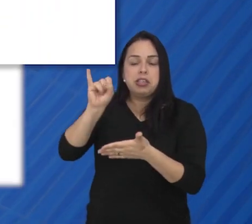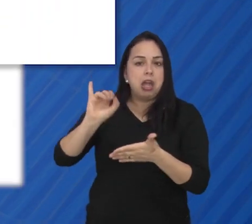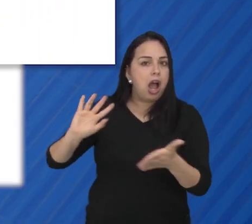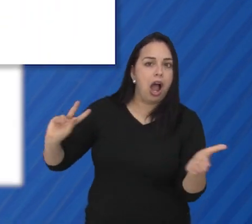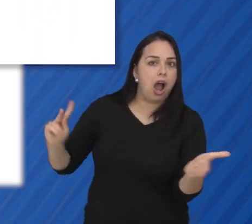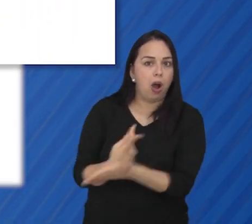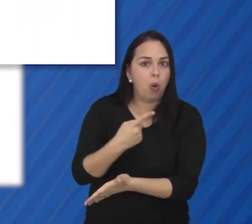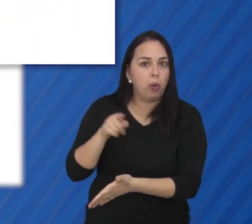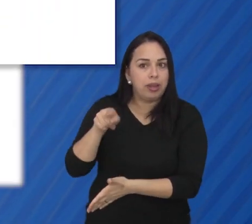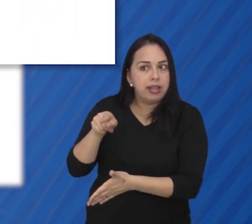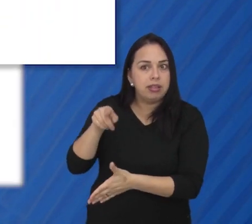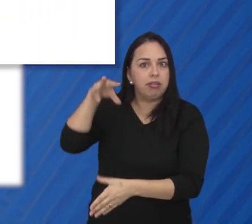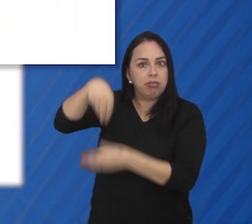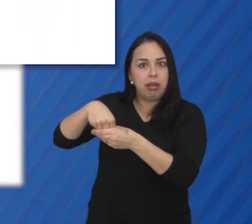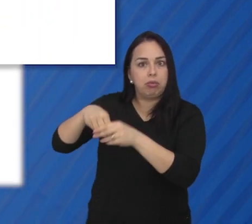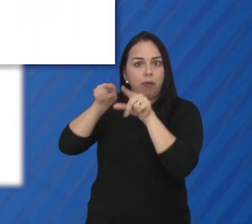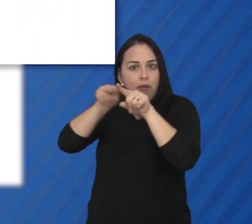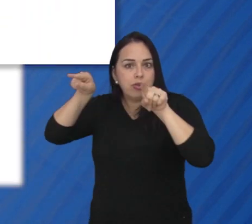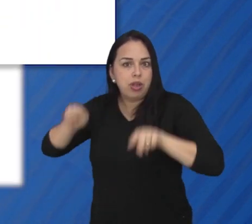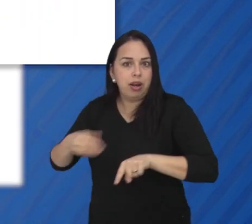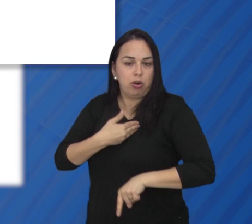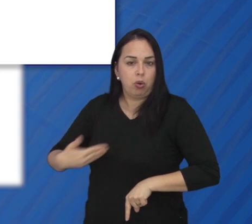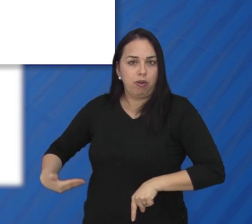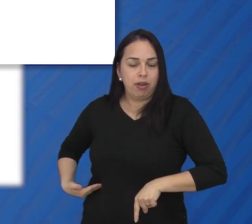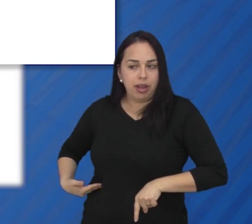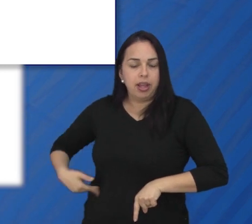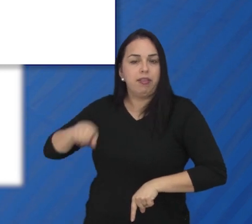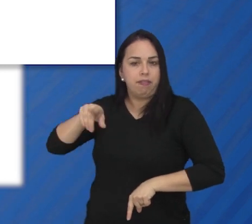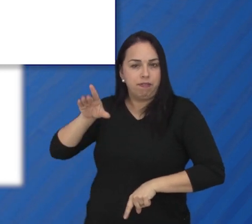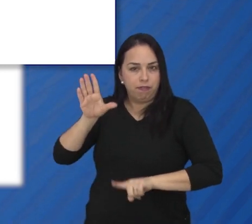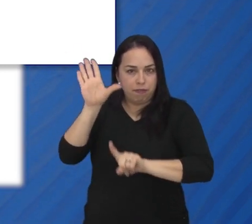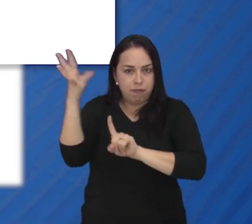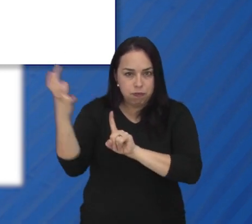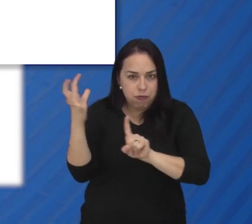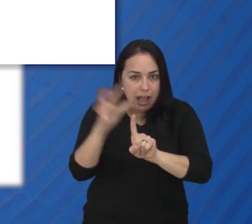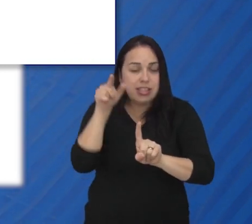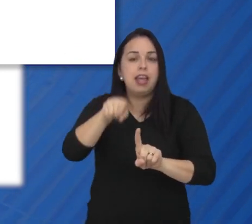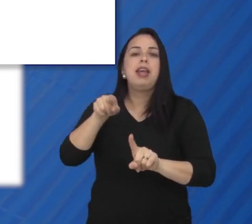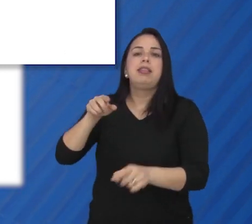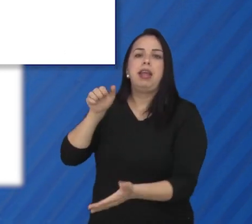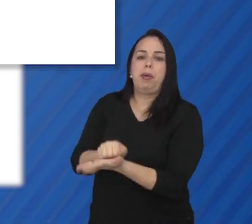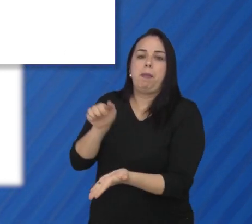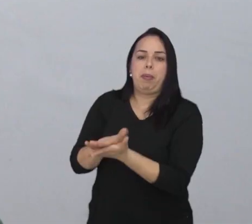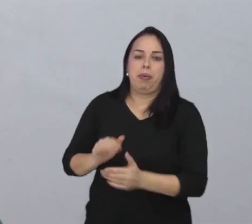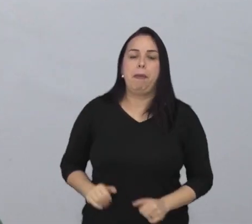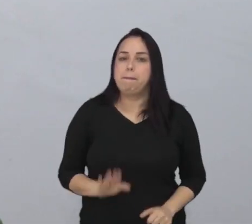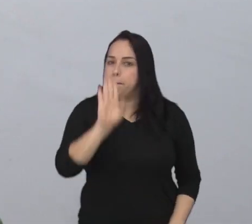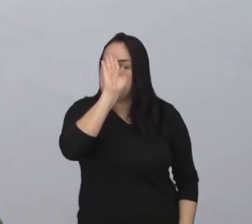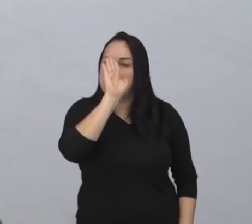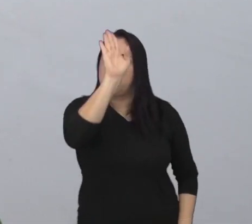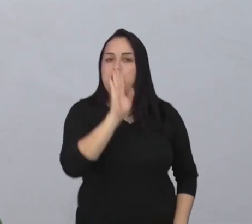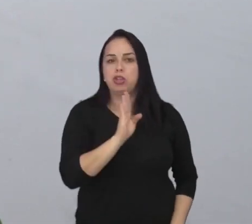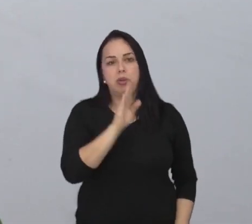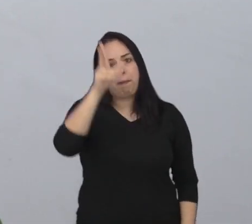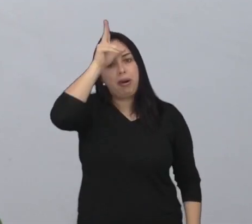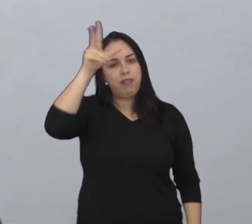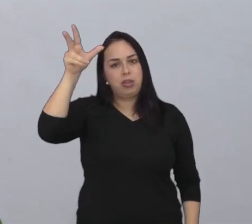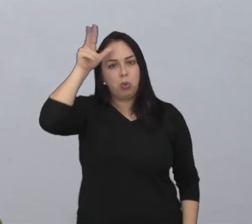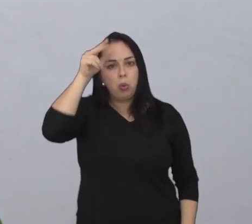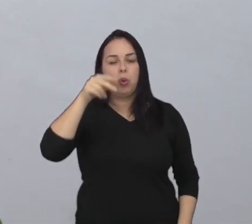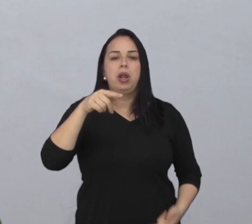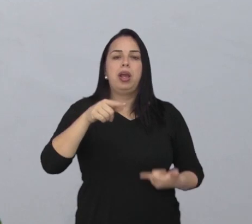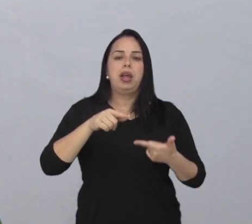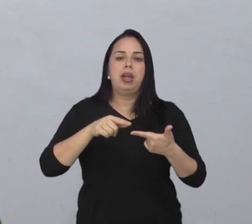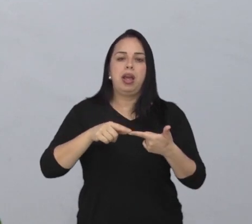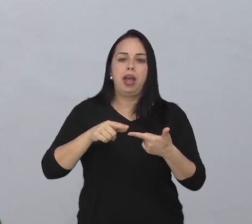prevê punição para agentes públicos da administração municipal que praticarem assédio moral. Principalmente em órgão público tem muito